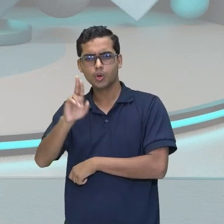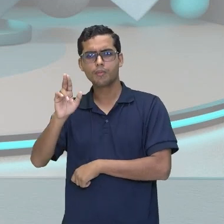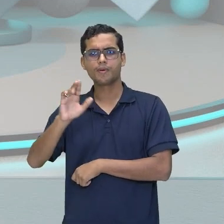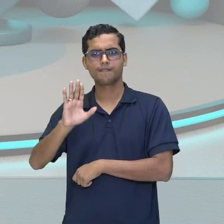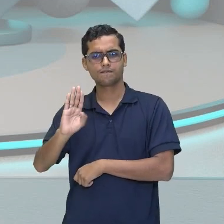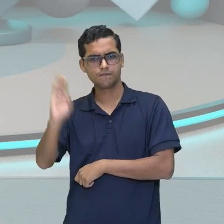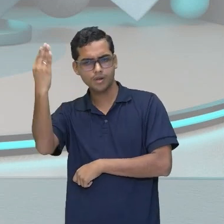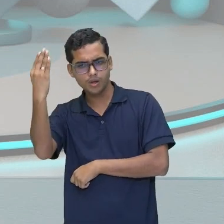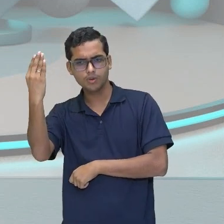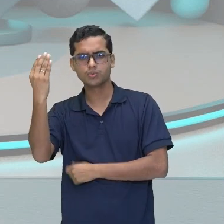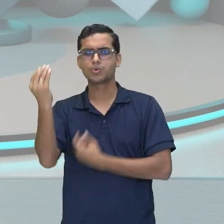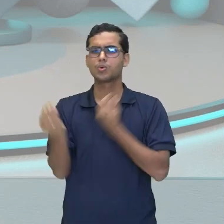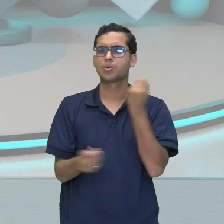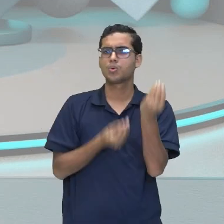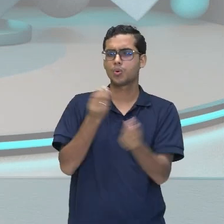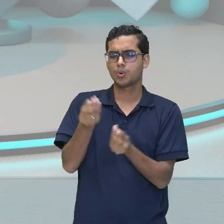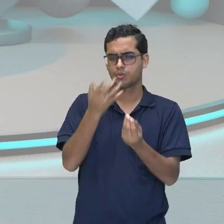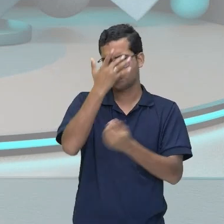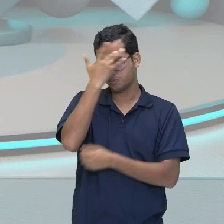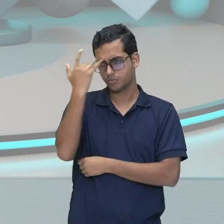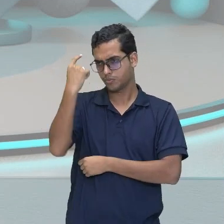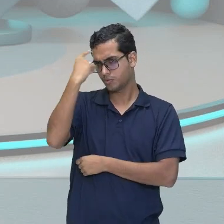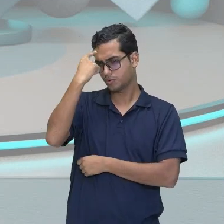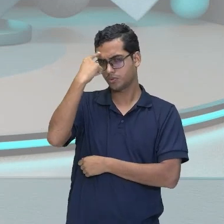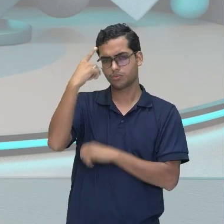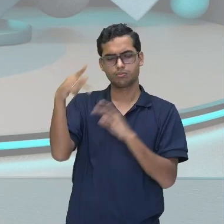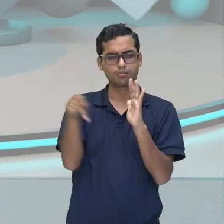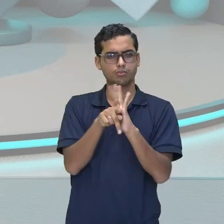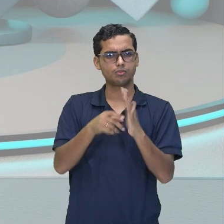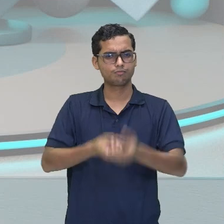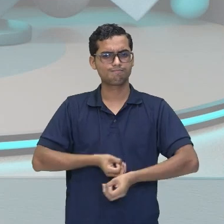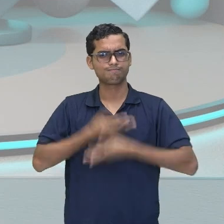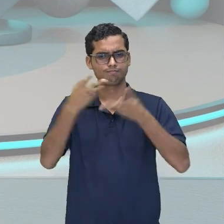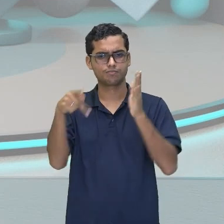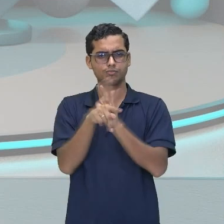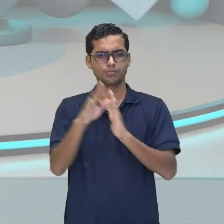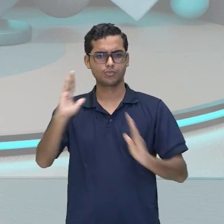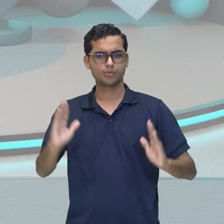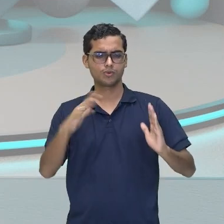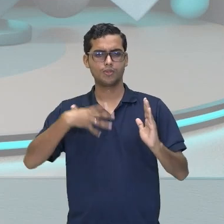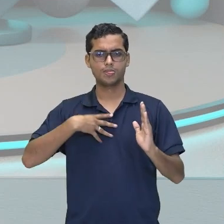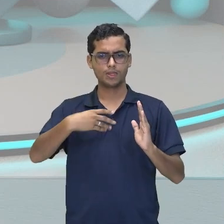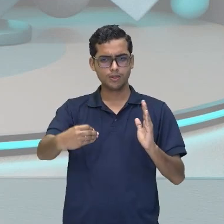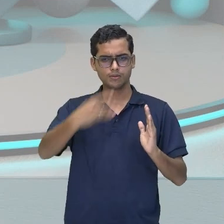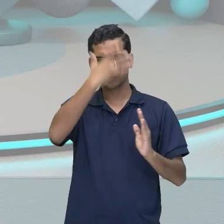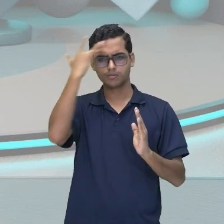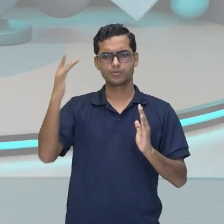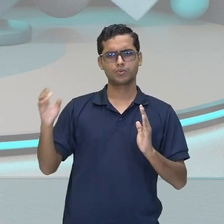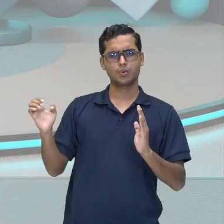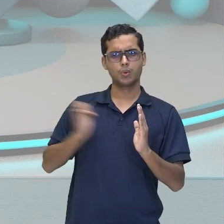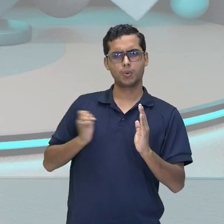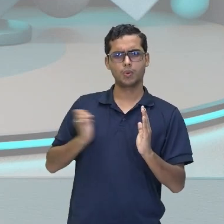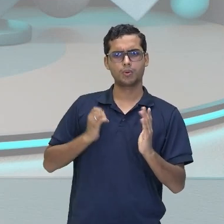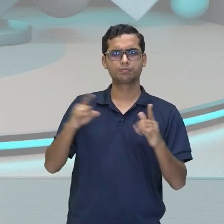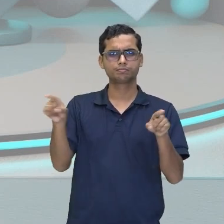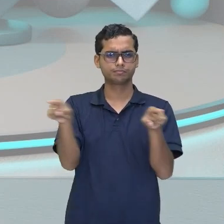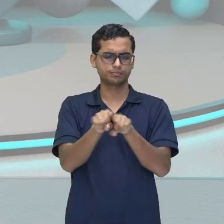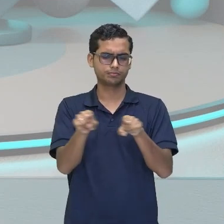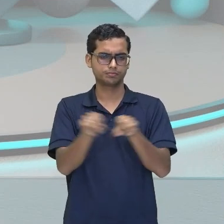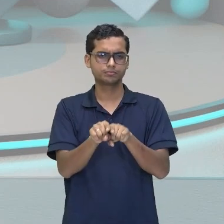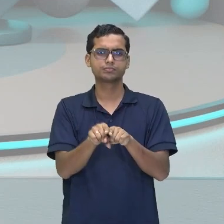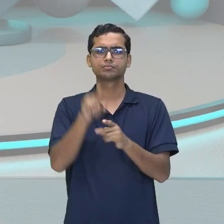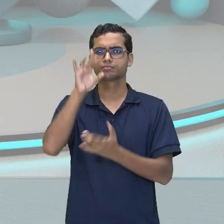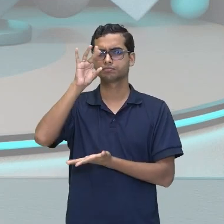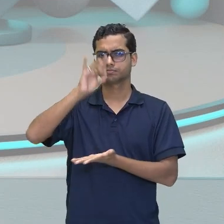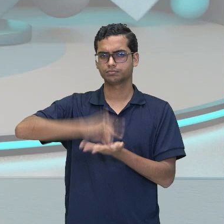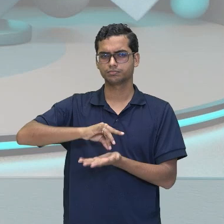Os pensadores, os poetas desse período, são filhos de pessoas abastadas, pessoas ricas, bem de vida. Então, eles